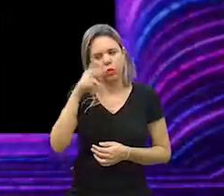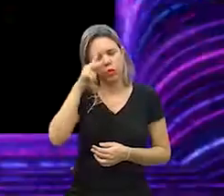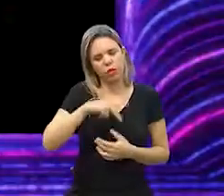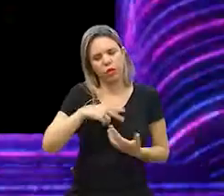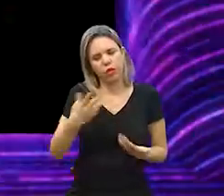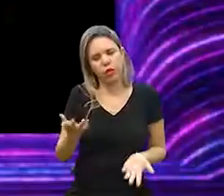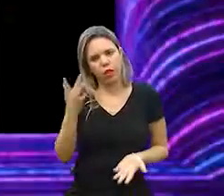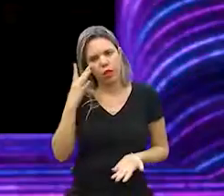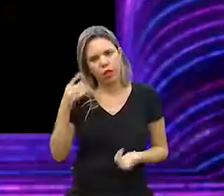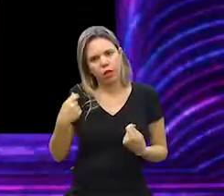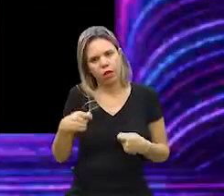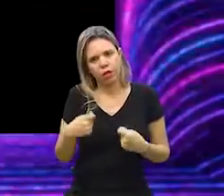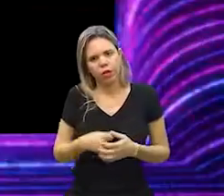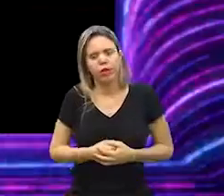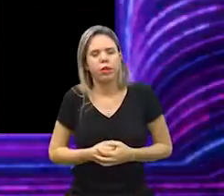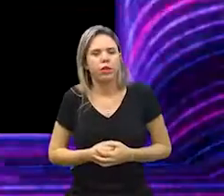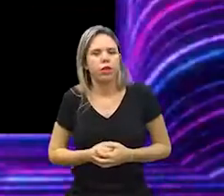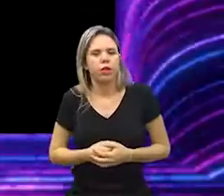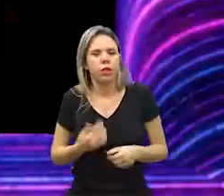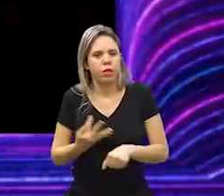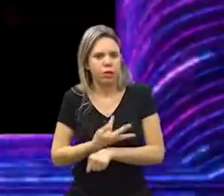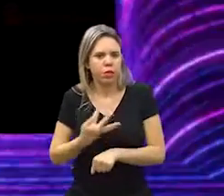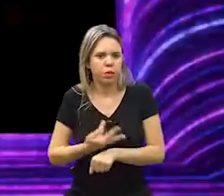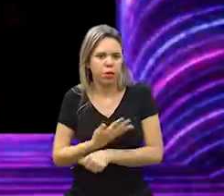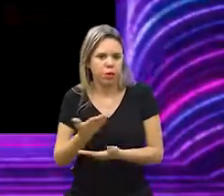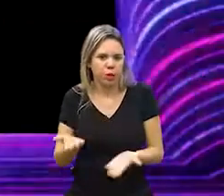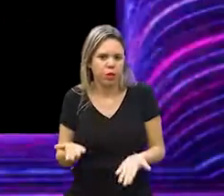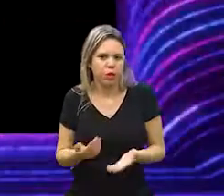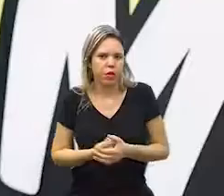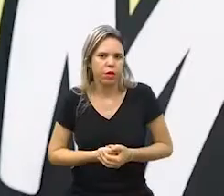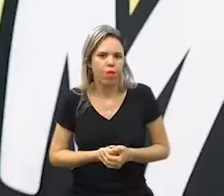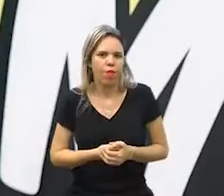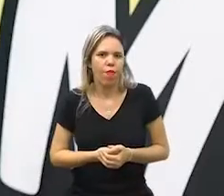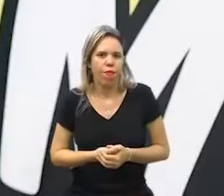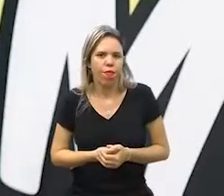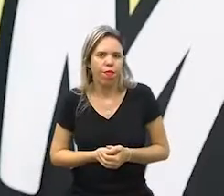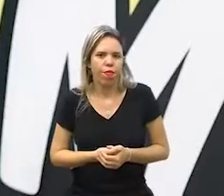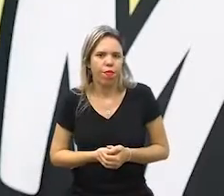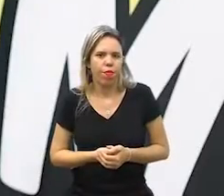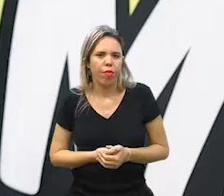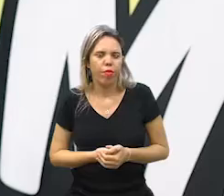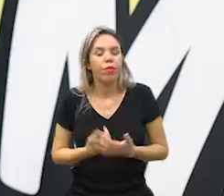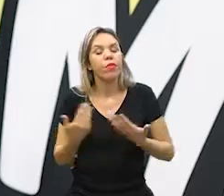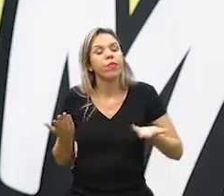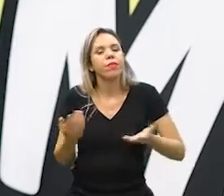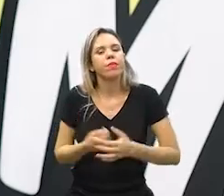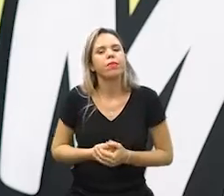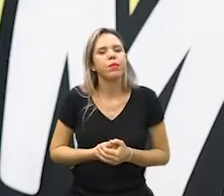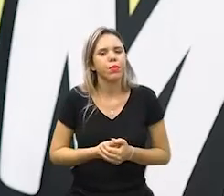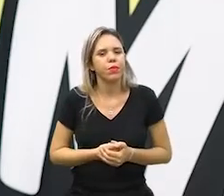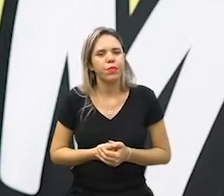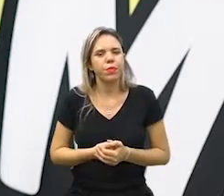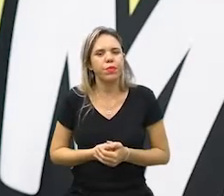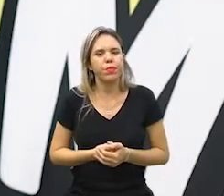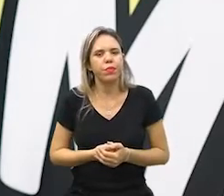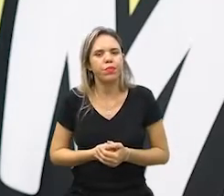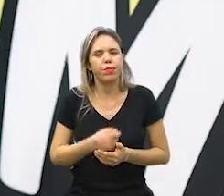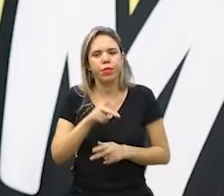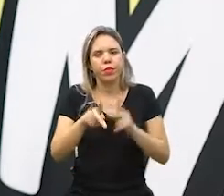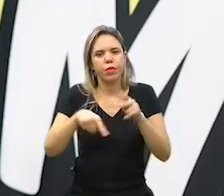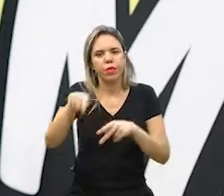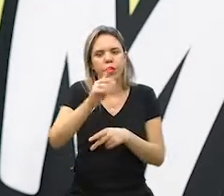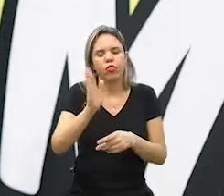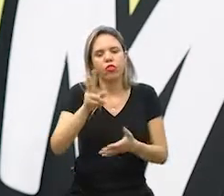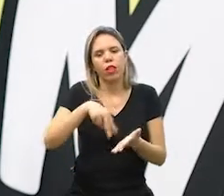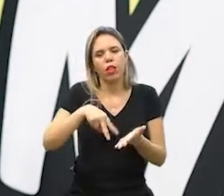mim. Mas eu acho que ela precisava passar por isso, sabe? Filomena, e aí?